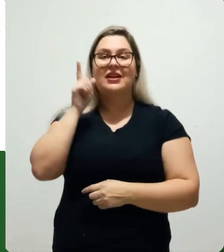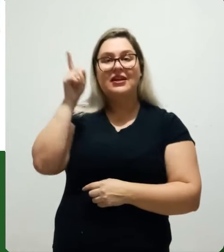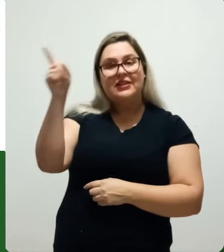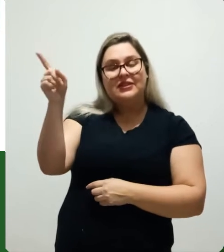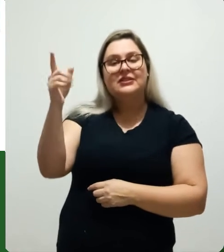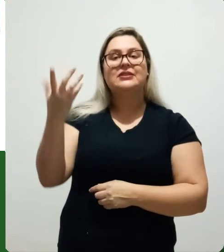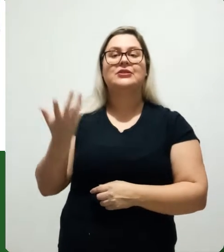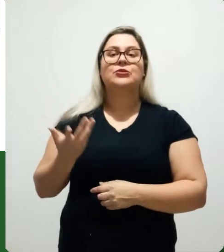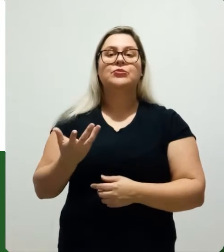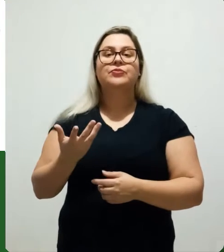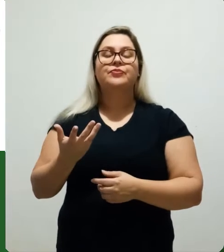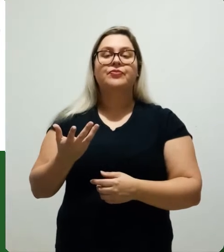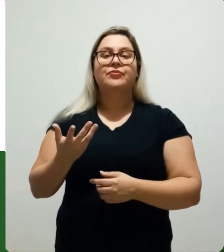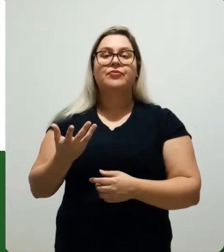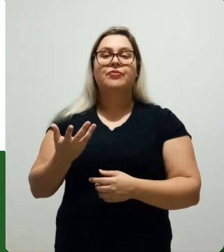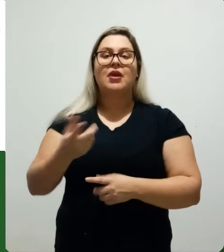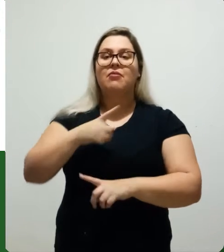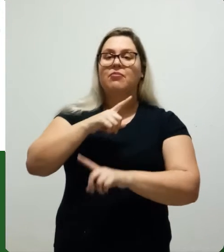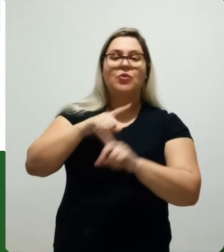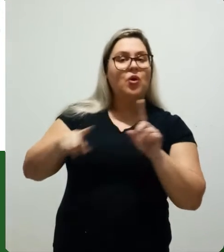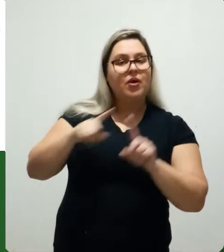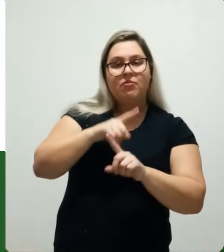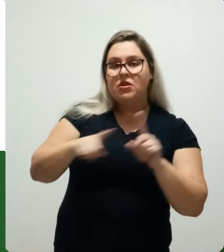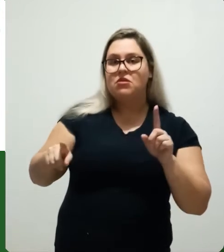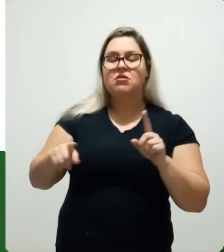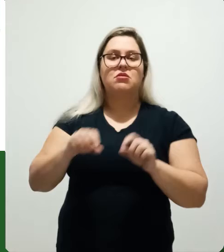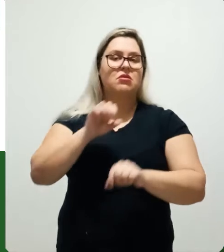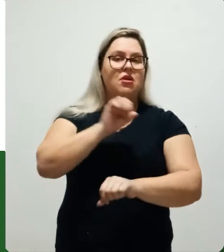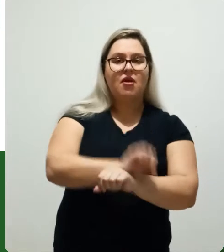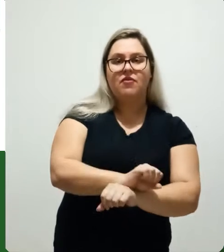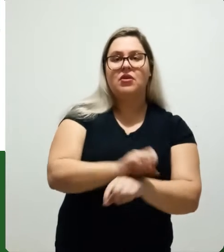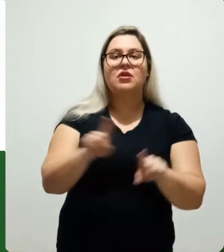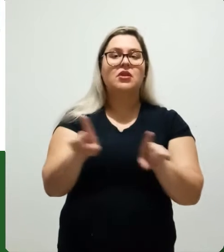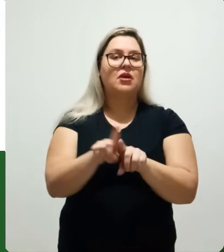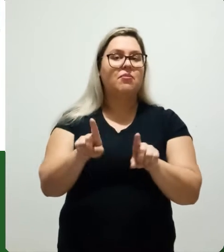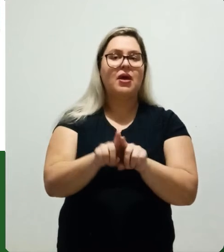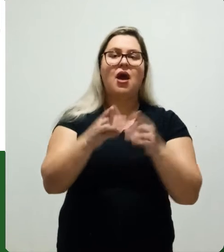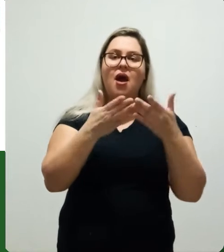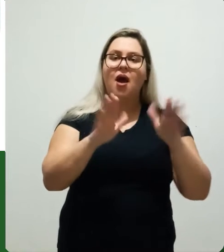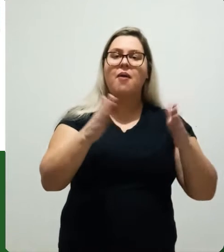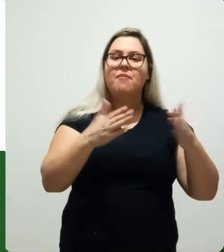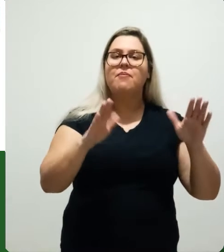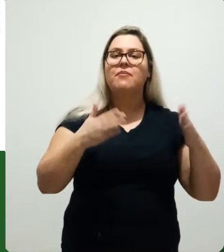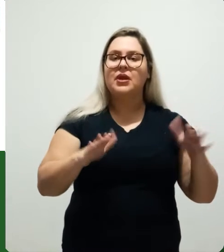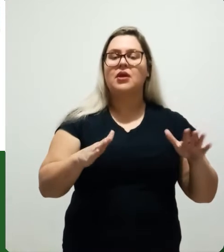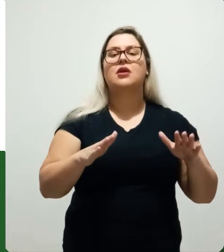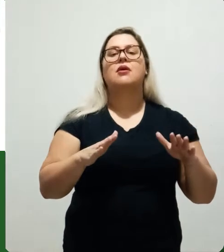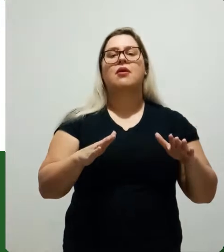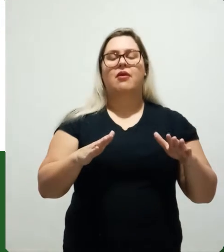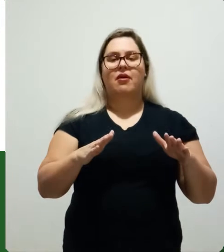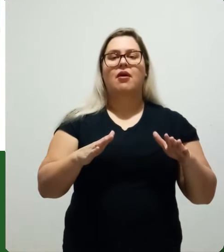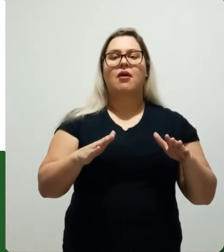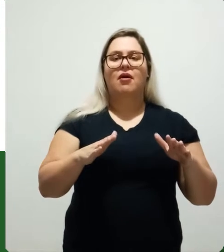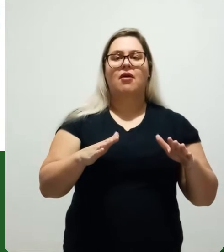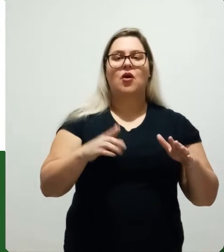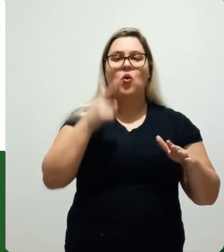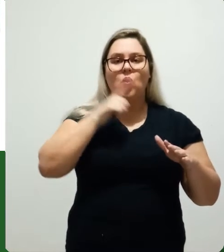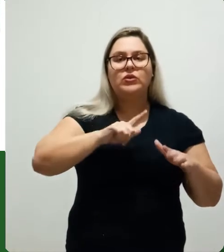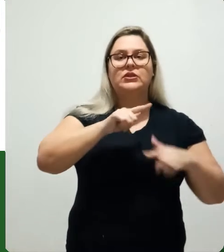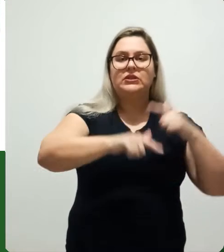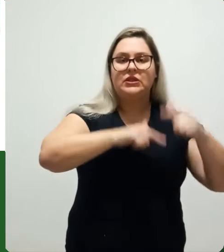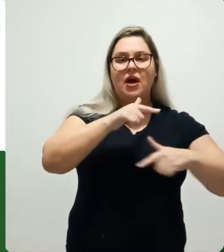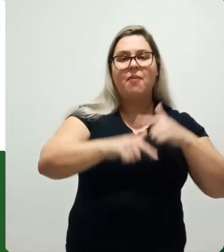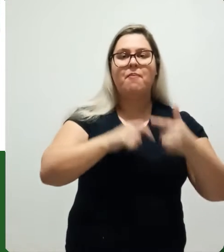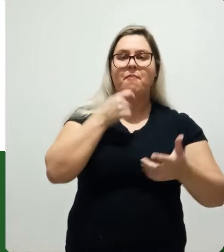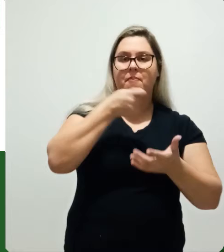isso não se continue. Há uma pressão no sentido de tentar abrir mercados e ver a mão de obra paga como uma